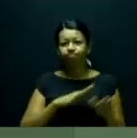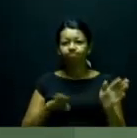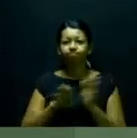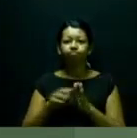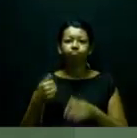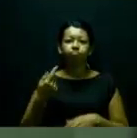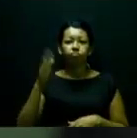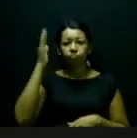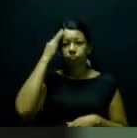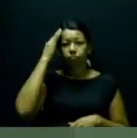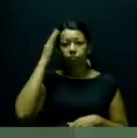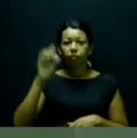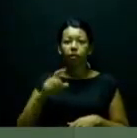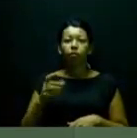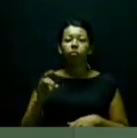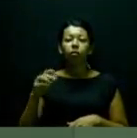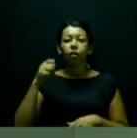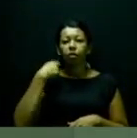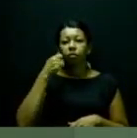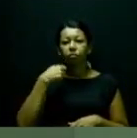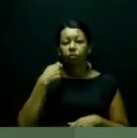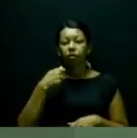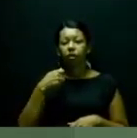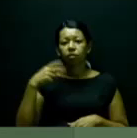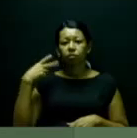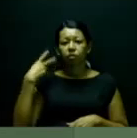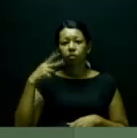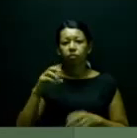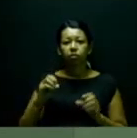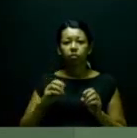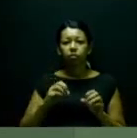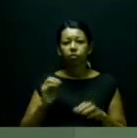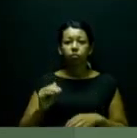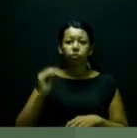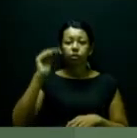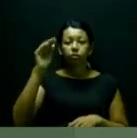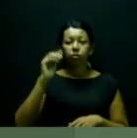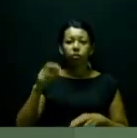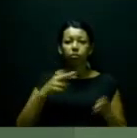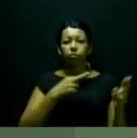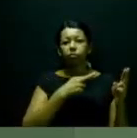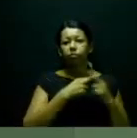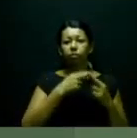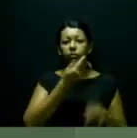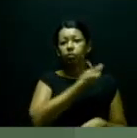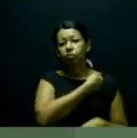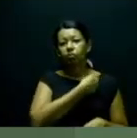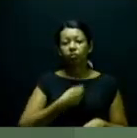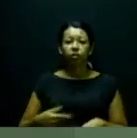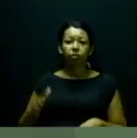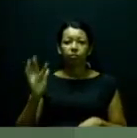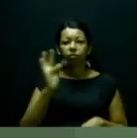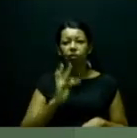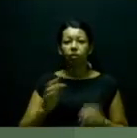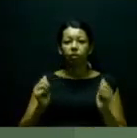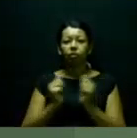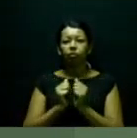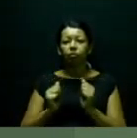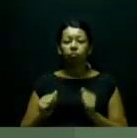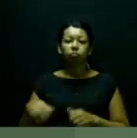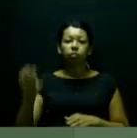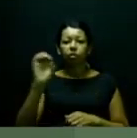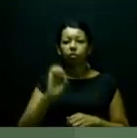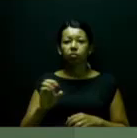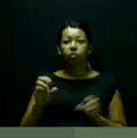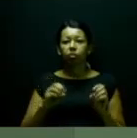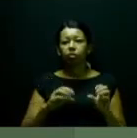sabemos, né, não só os advogados, o parlamentar, ensino superior de responsabilidade do governo federal, com parceria com o estadual,